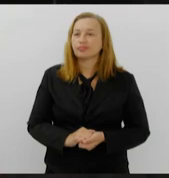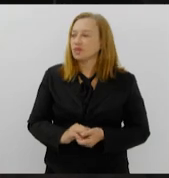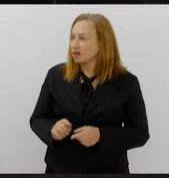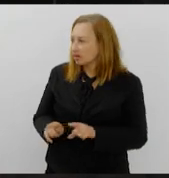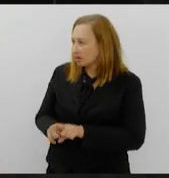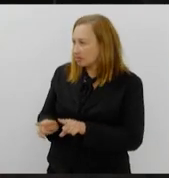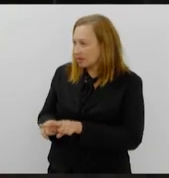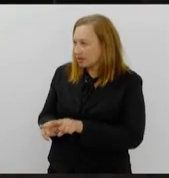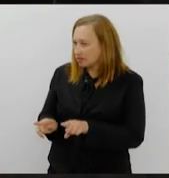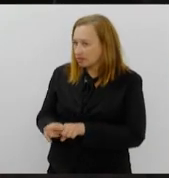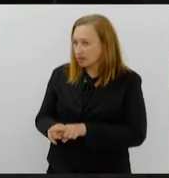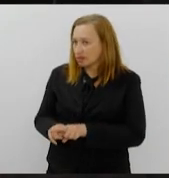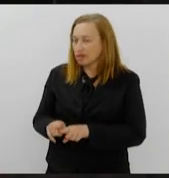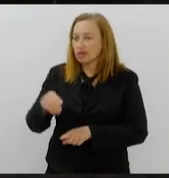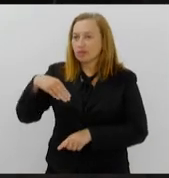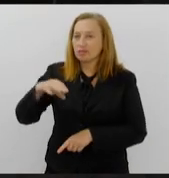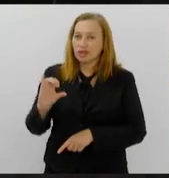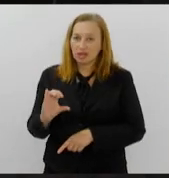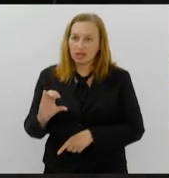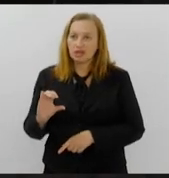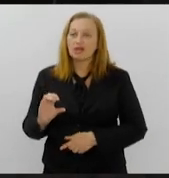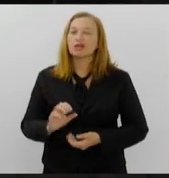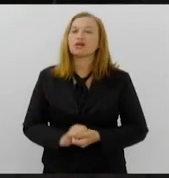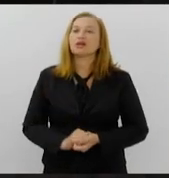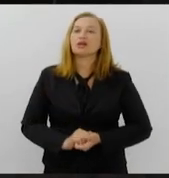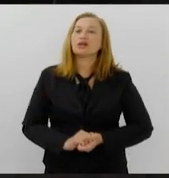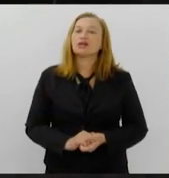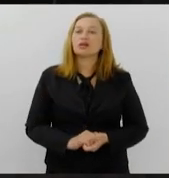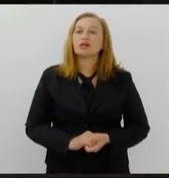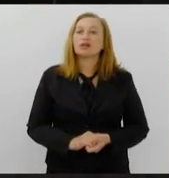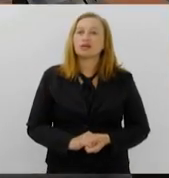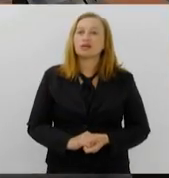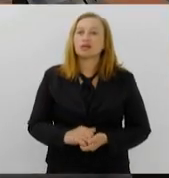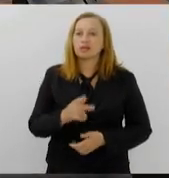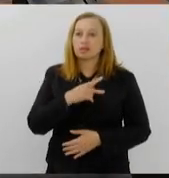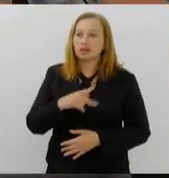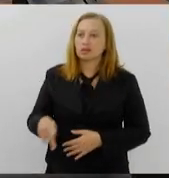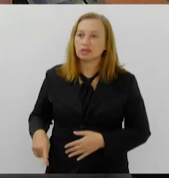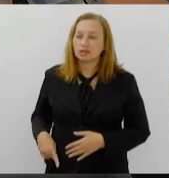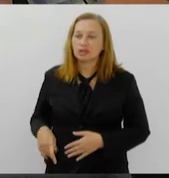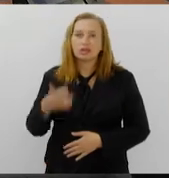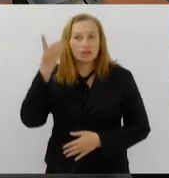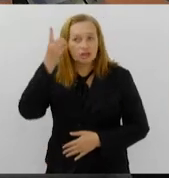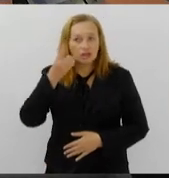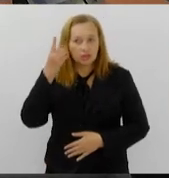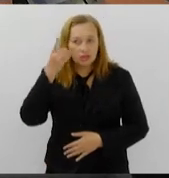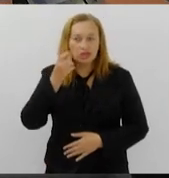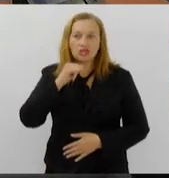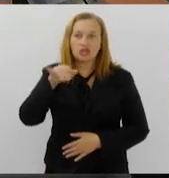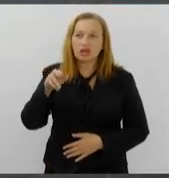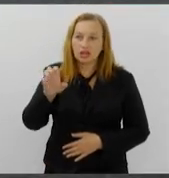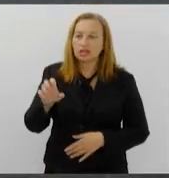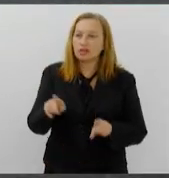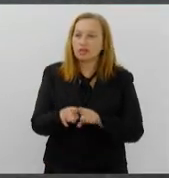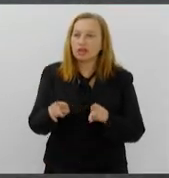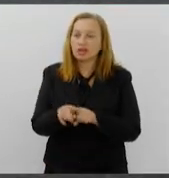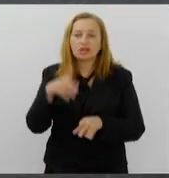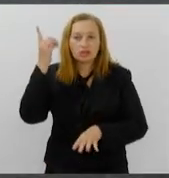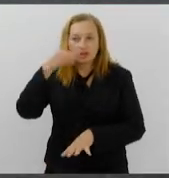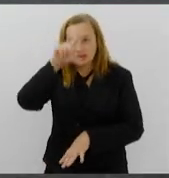Também o Mink, Carlos Mink. Presidente. Deputado Jairi também. Pois não, deputado Luiz